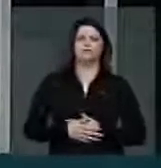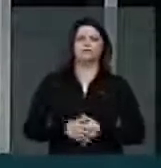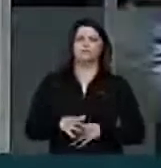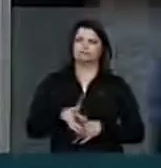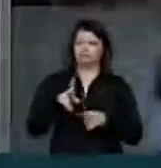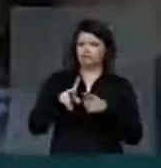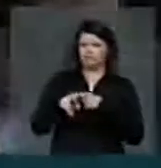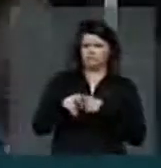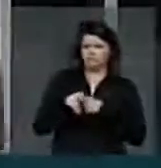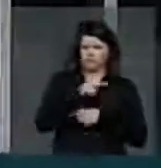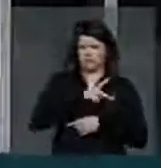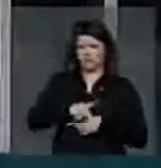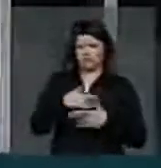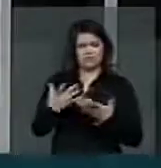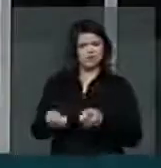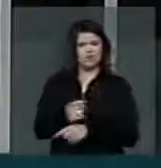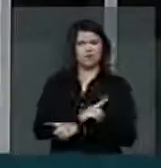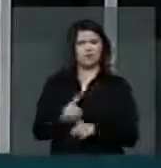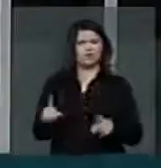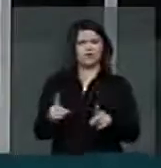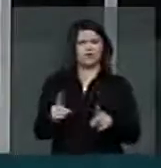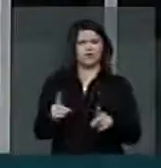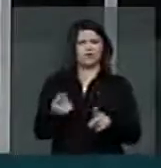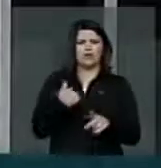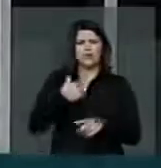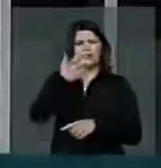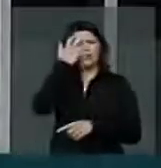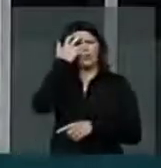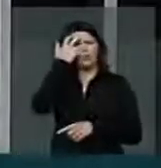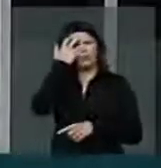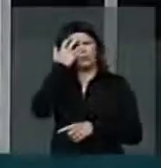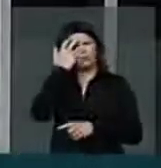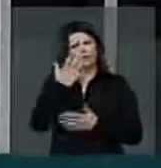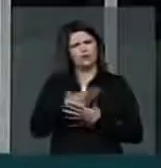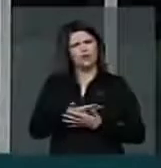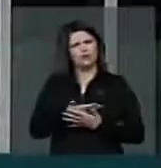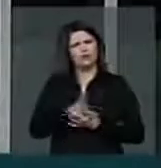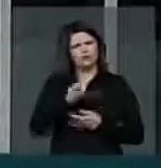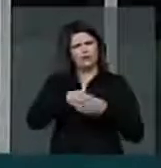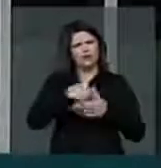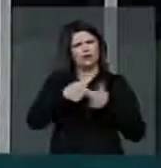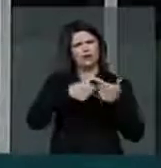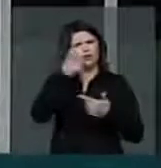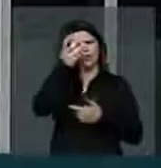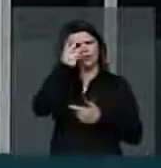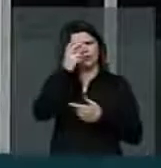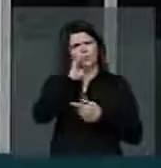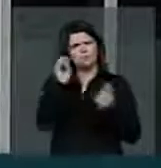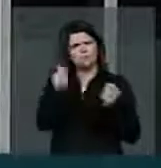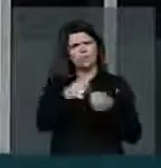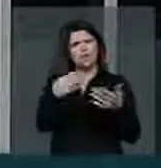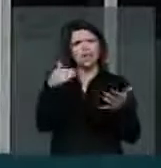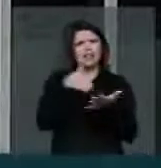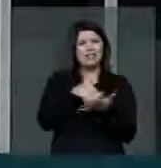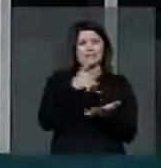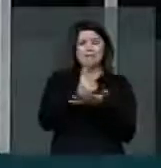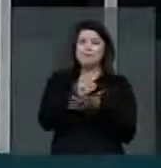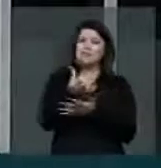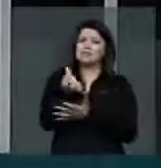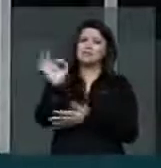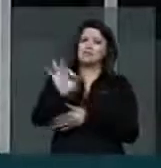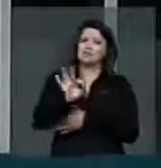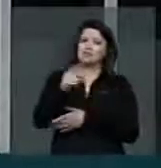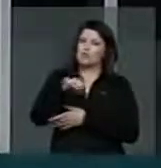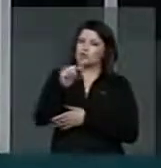vetado. Mas eu sou da cultura, gente. E na cultura pode ser até 6%.